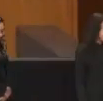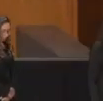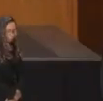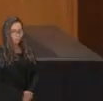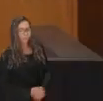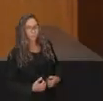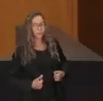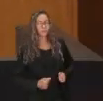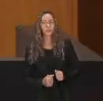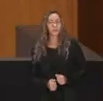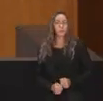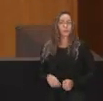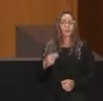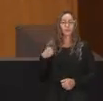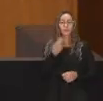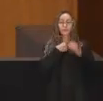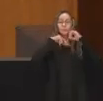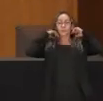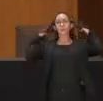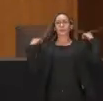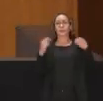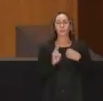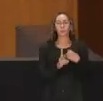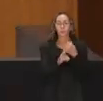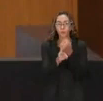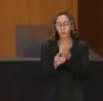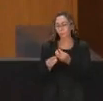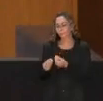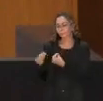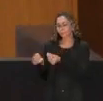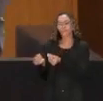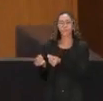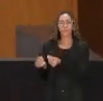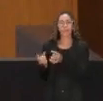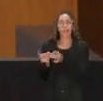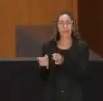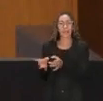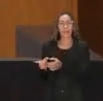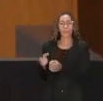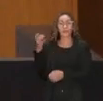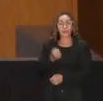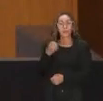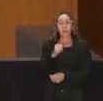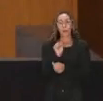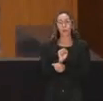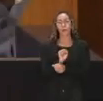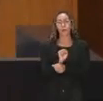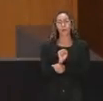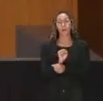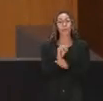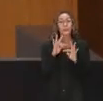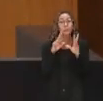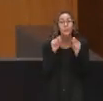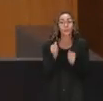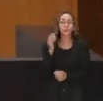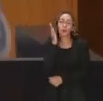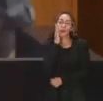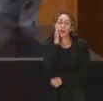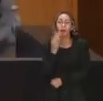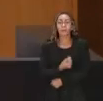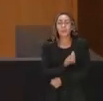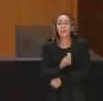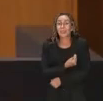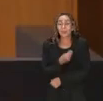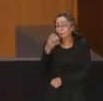parar? É parar. Agora, uma coisa é o seguinte, o que nós aprendeu na vida foi isso. Vai fazer o que mais, então? É